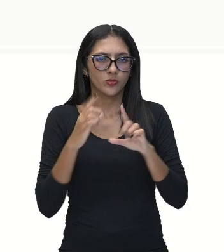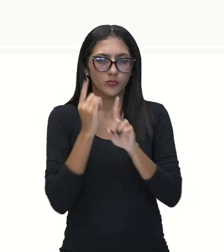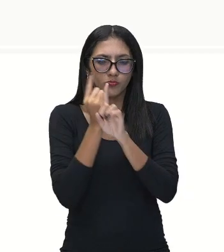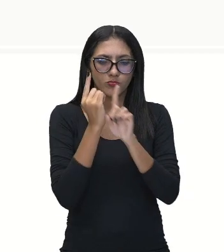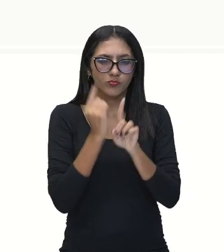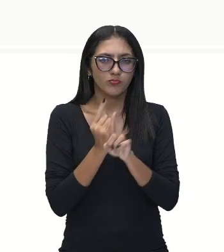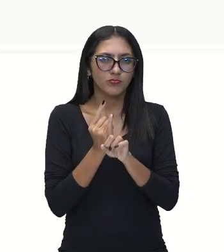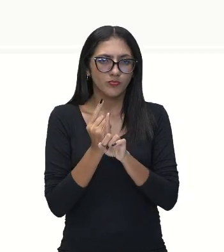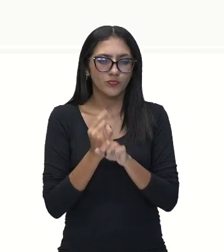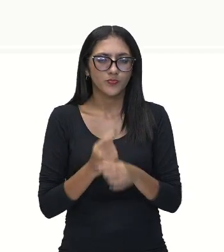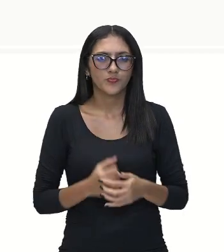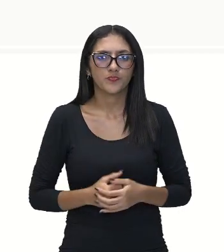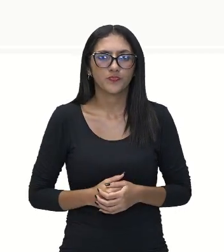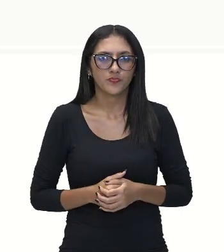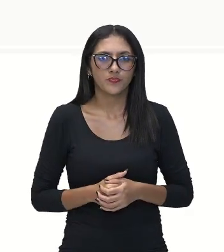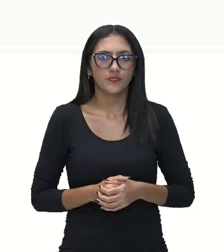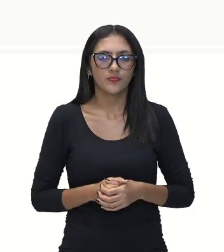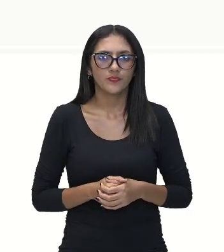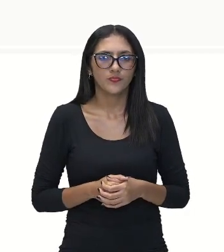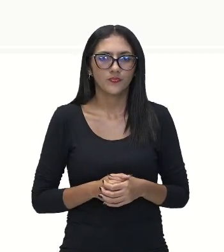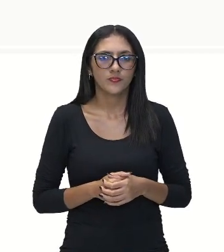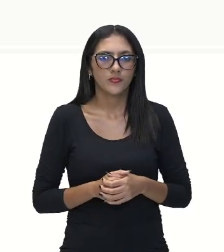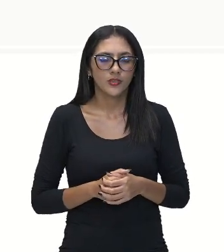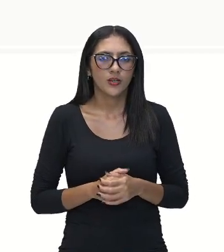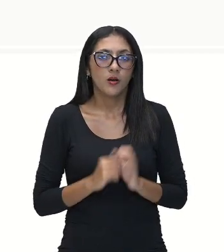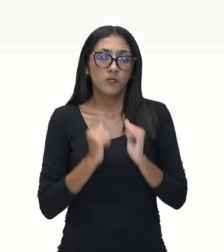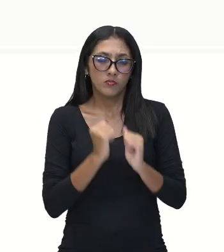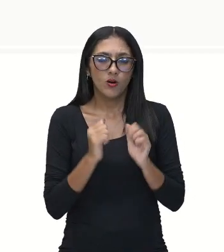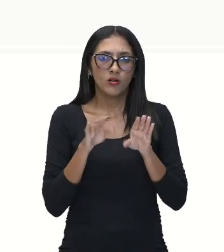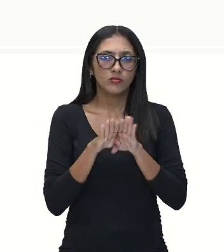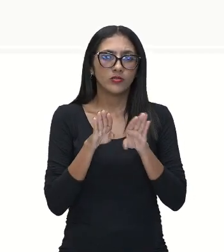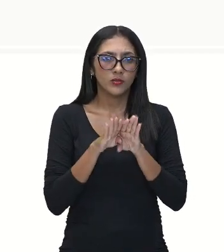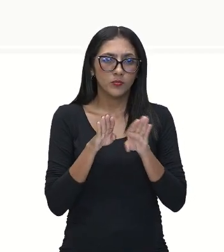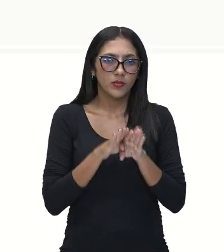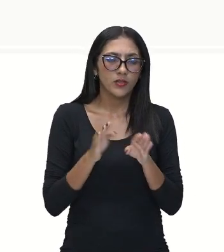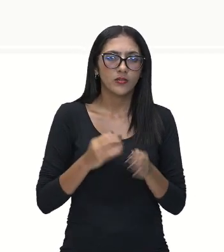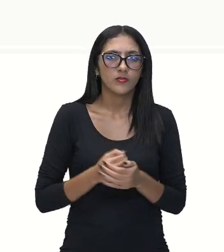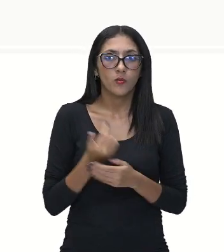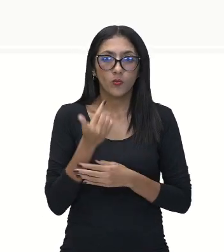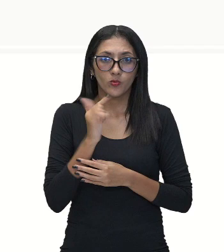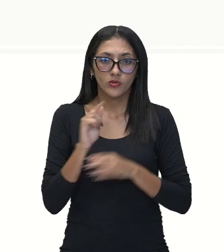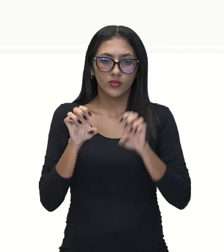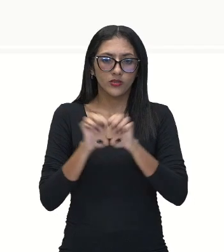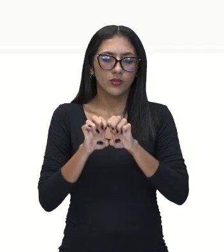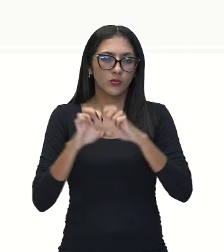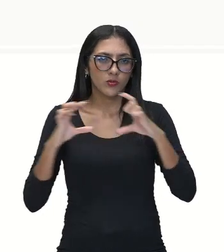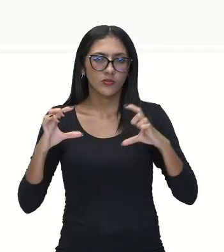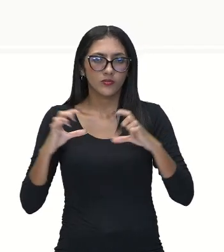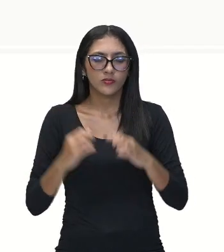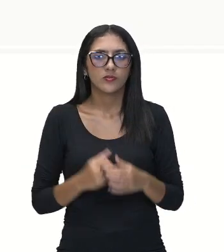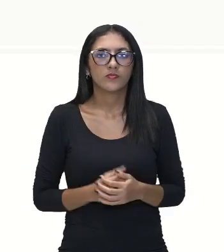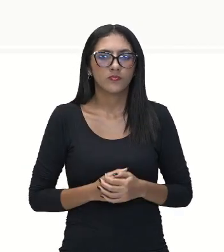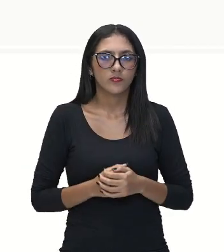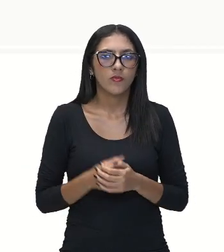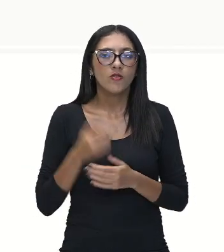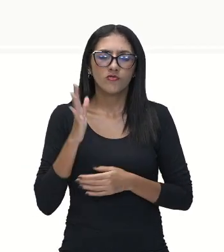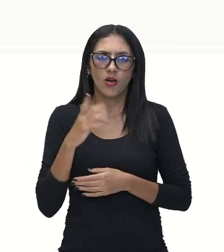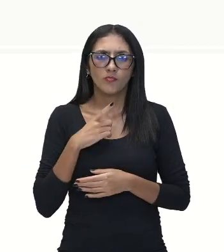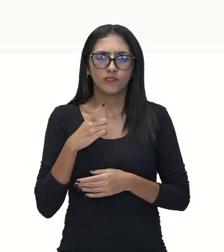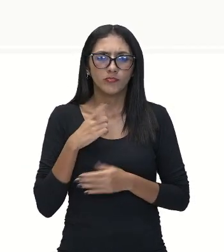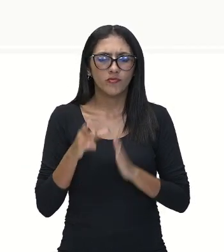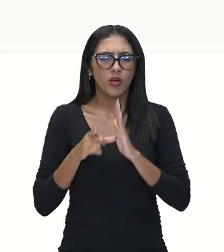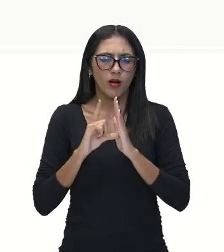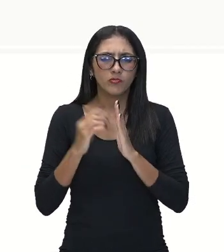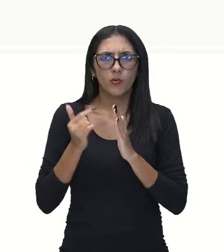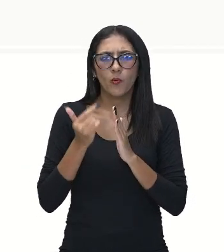de completar quadrado ele serve também pra gente resolvermos equações e você já estudou em outros momentos na sua